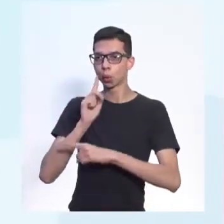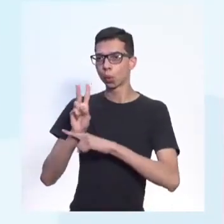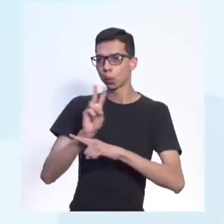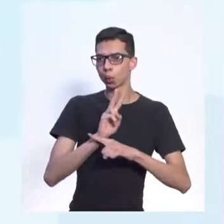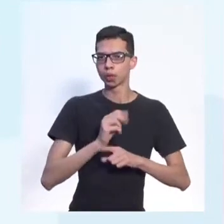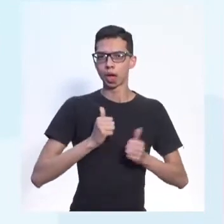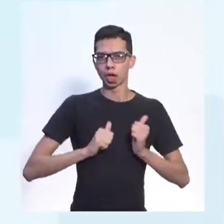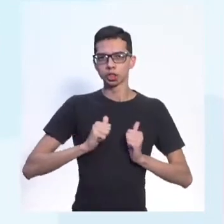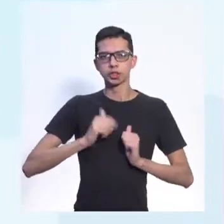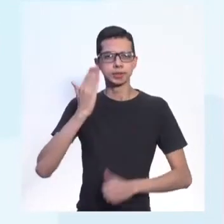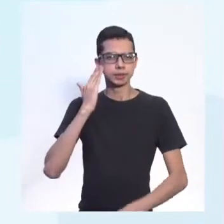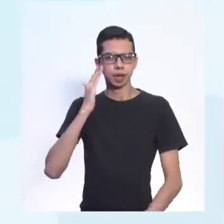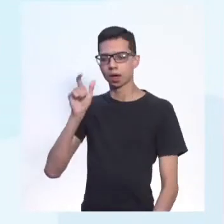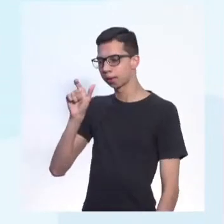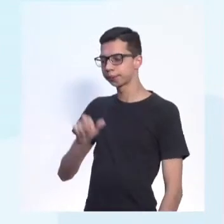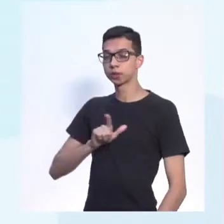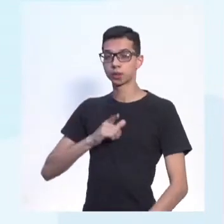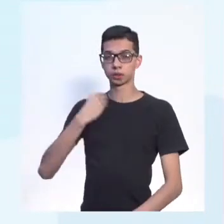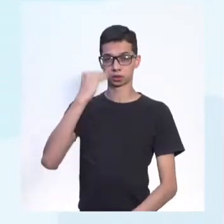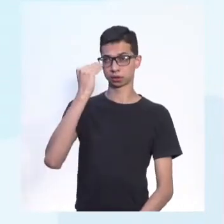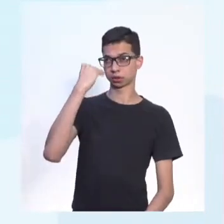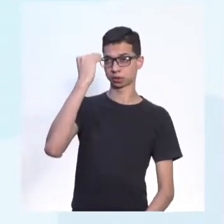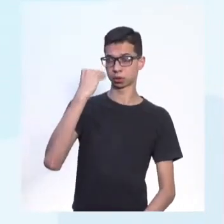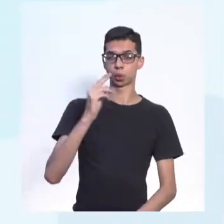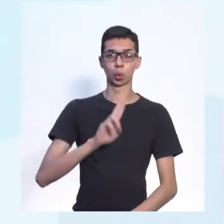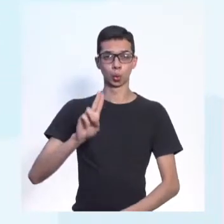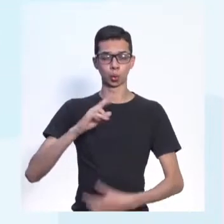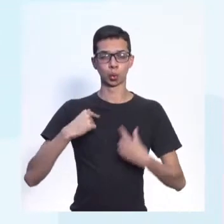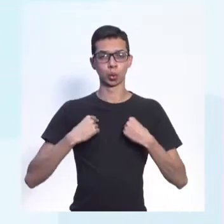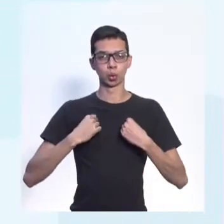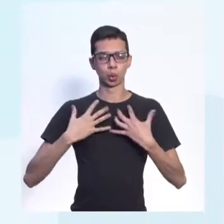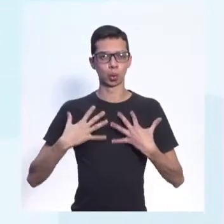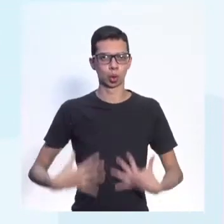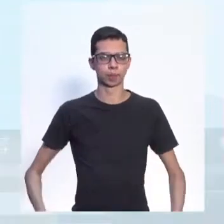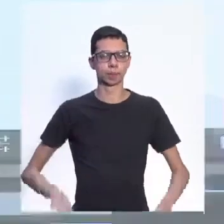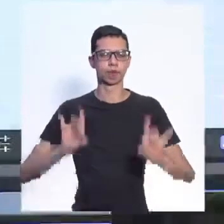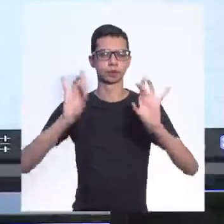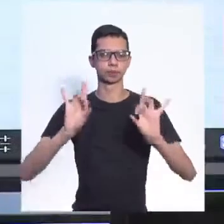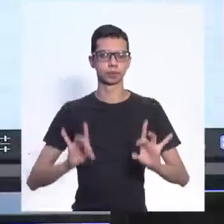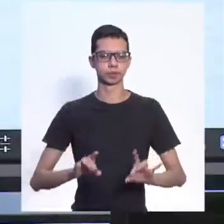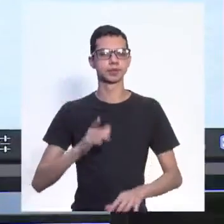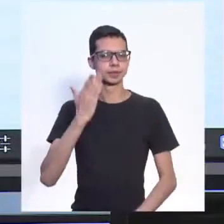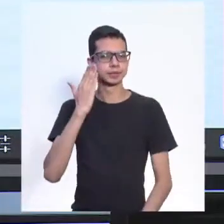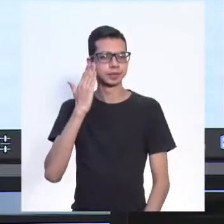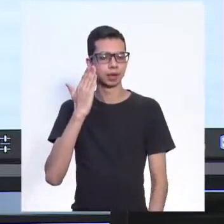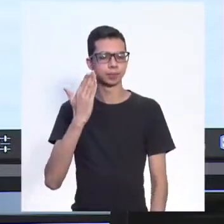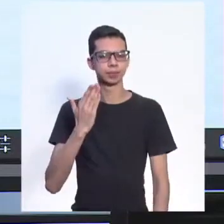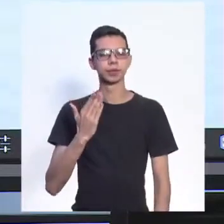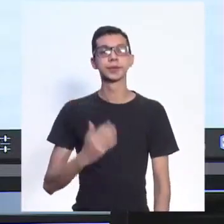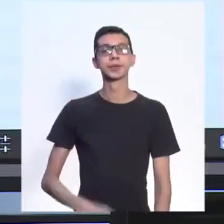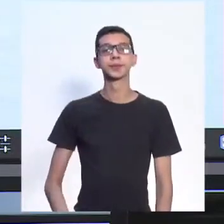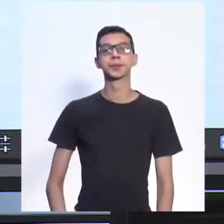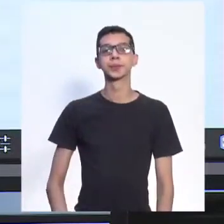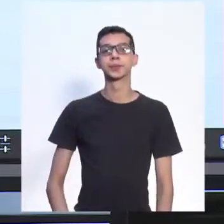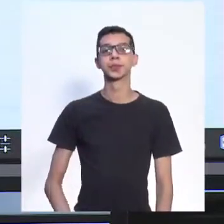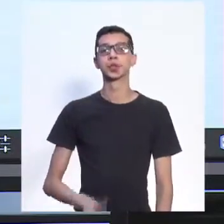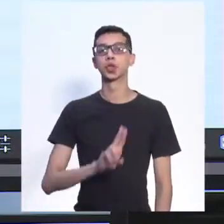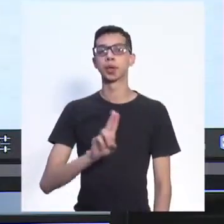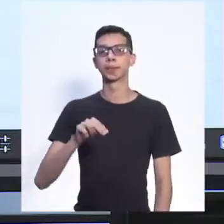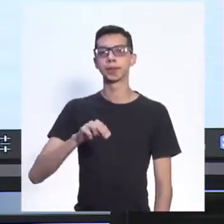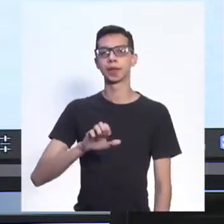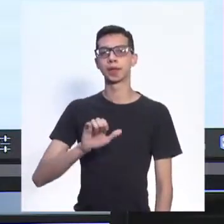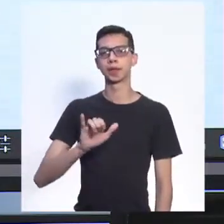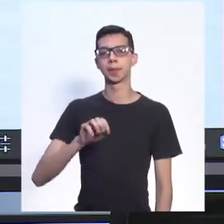artistas, né, que se maqueiam, né, usam figurinos específicos. Né? O Ney Matogrosso é um grande cantor brasileiro, que ele está sempre muito